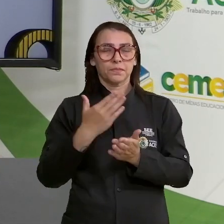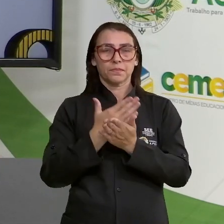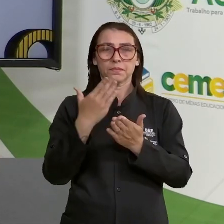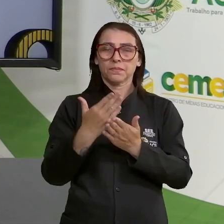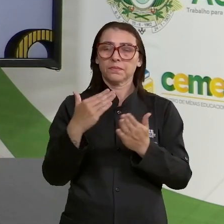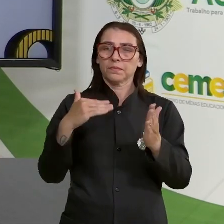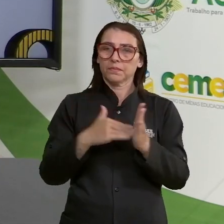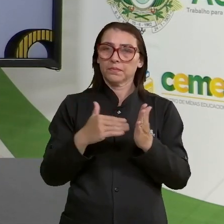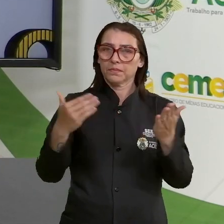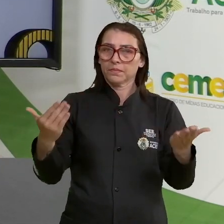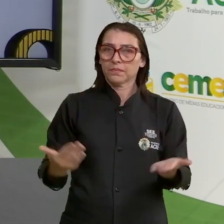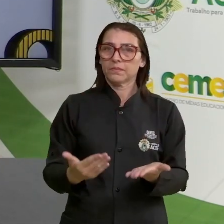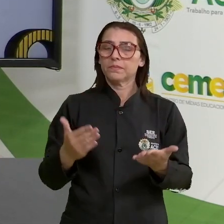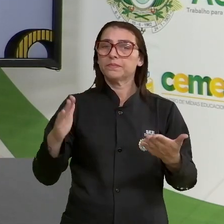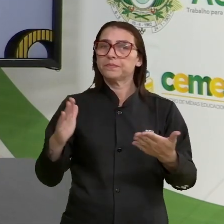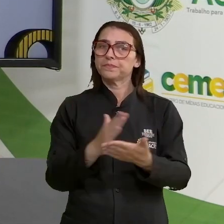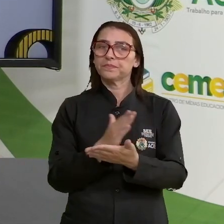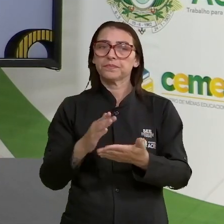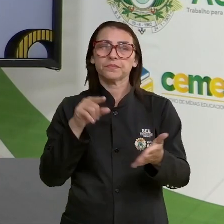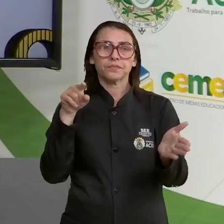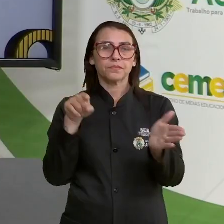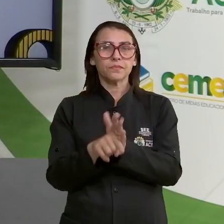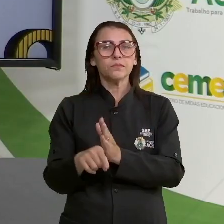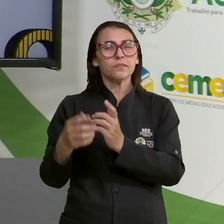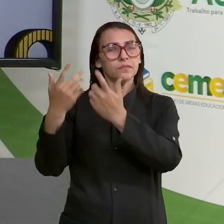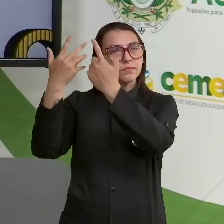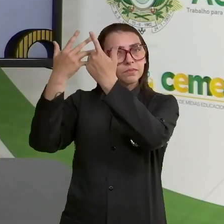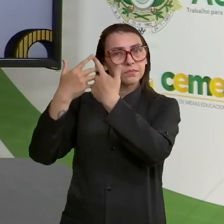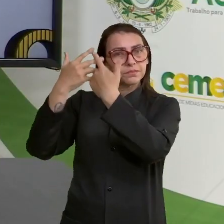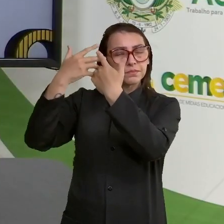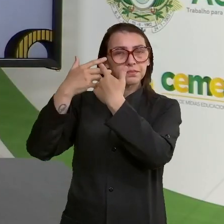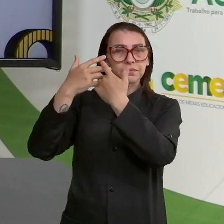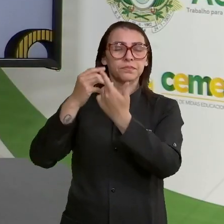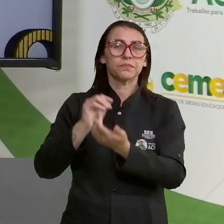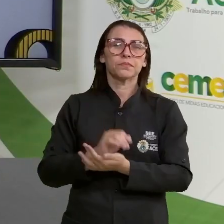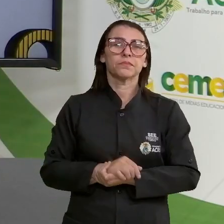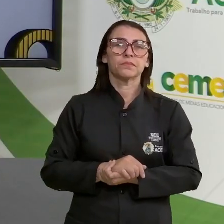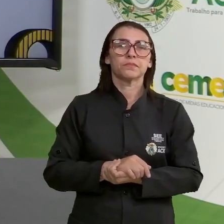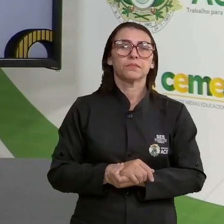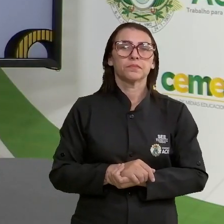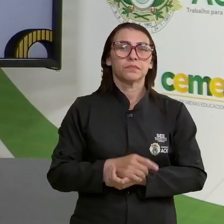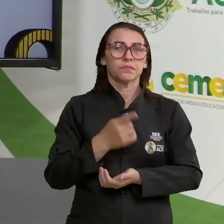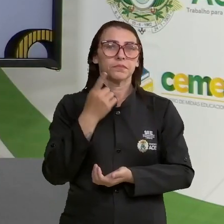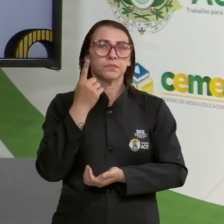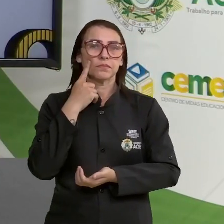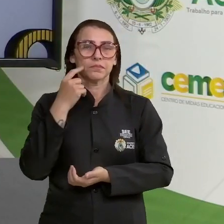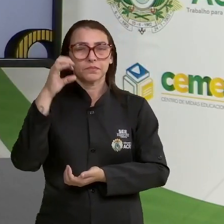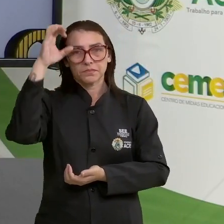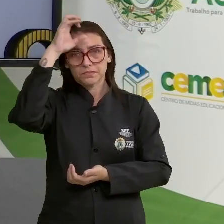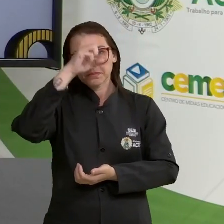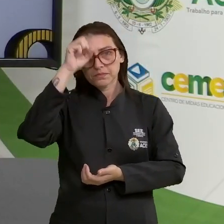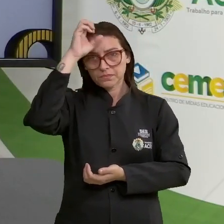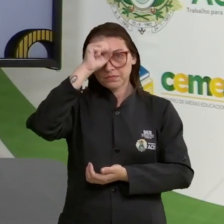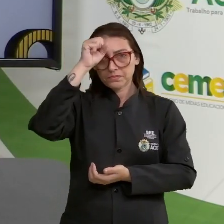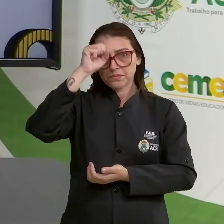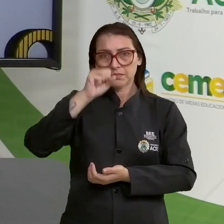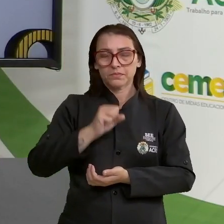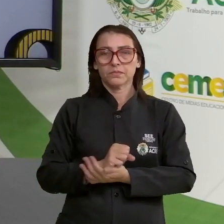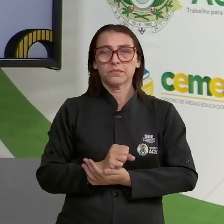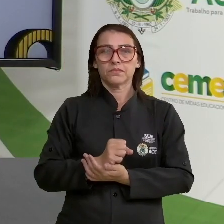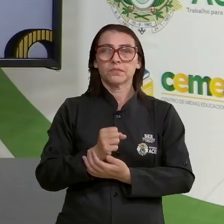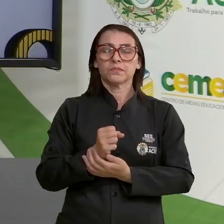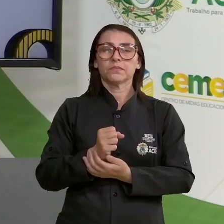até agora, com algumas questões para a gente refletir a respeito, tá bom? Vamos ver se você aprendeu um pouquinho sobre